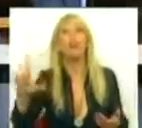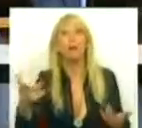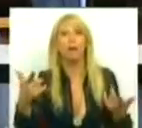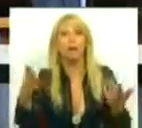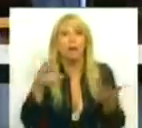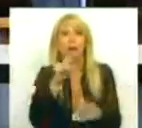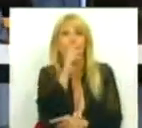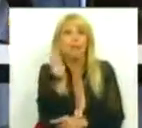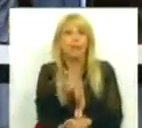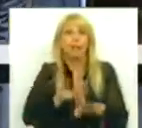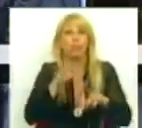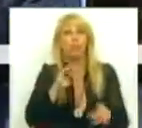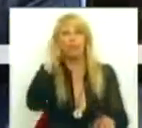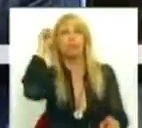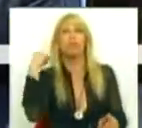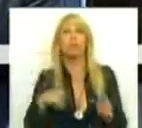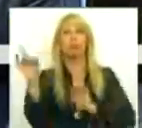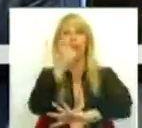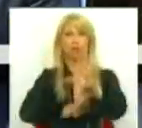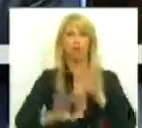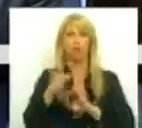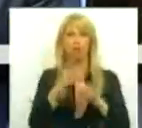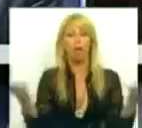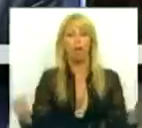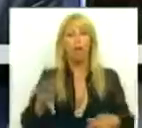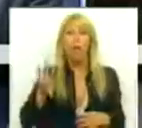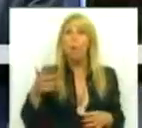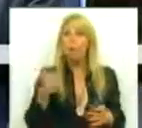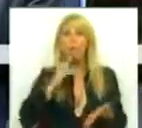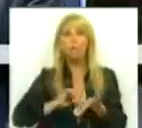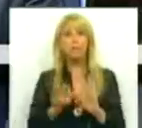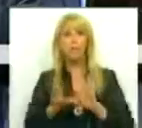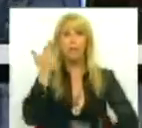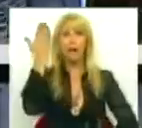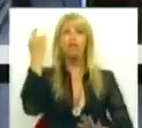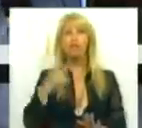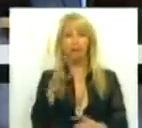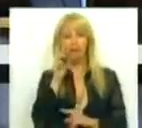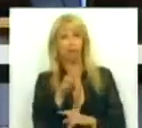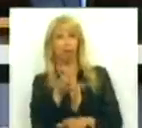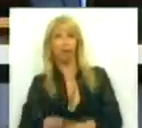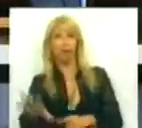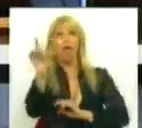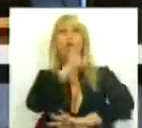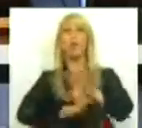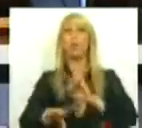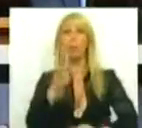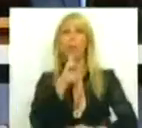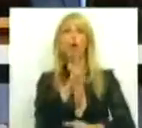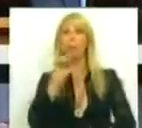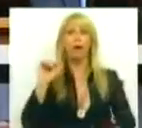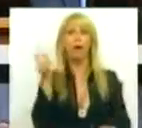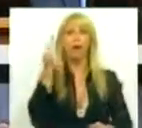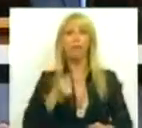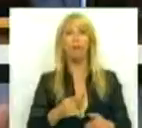atravessam hoje a Europa. E é, portanto, um dos países que tem mais necessidade de ver no contexto europeu respostas